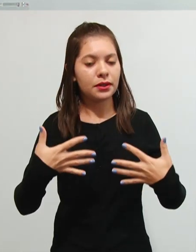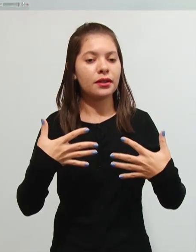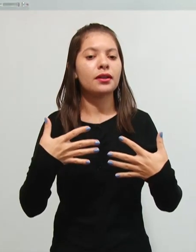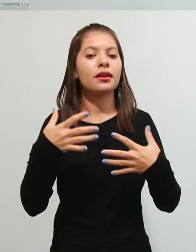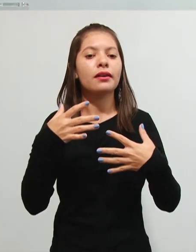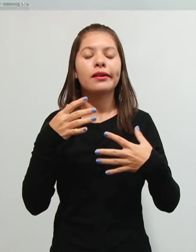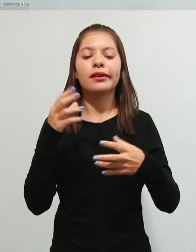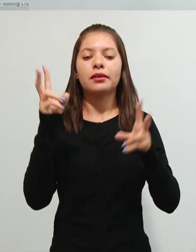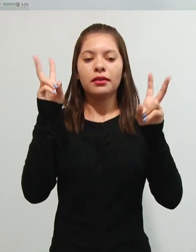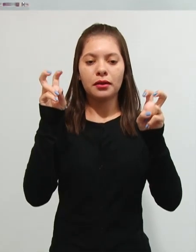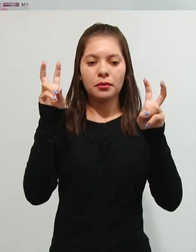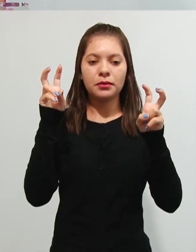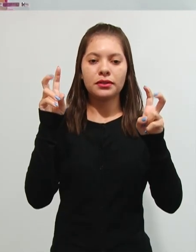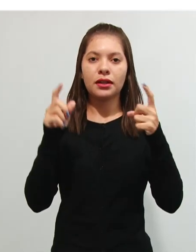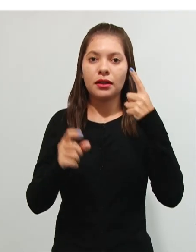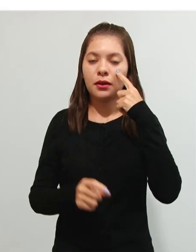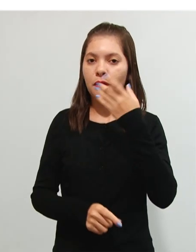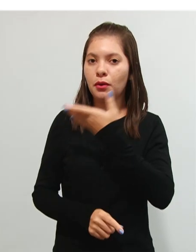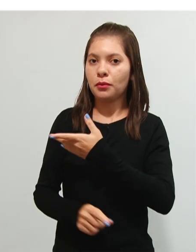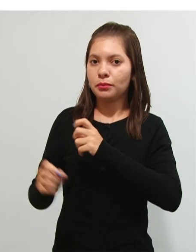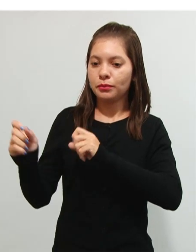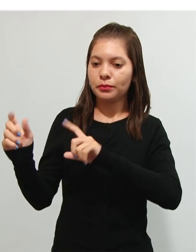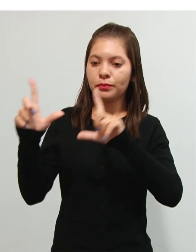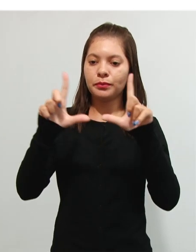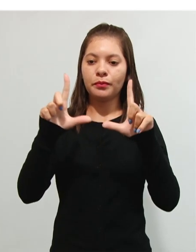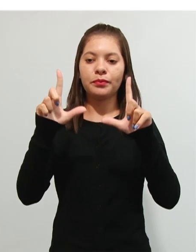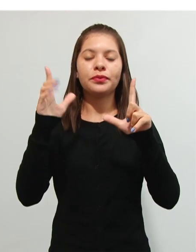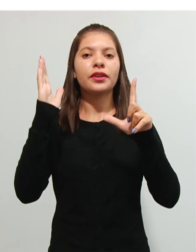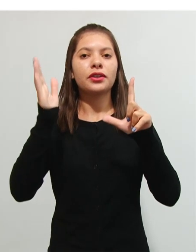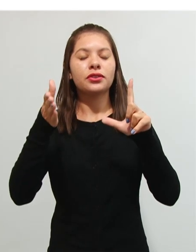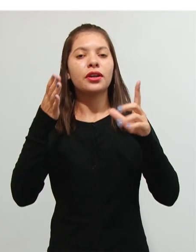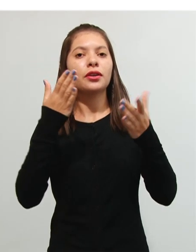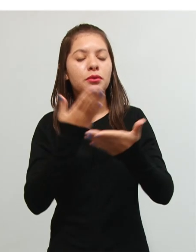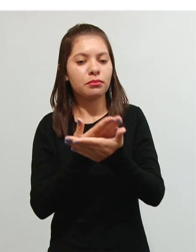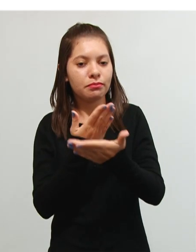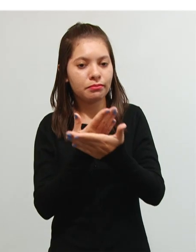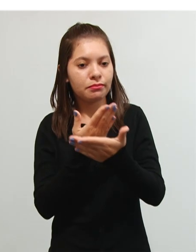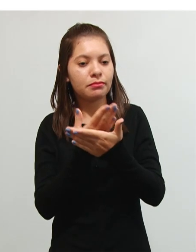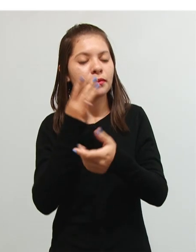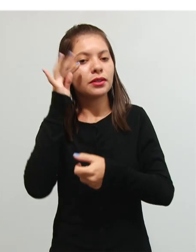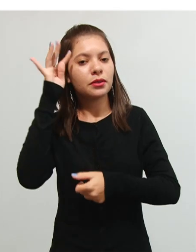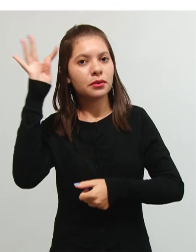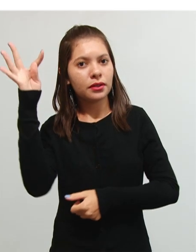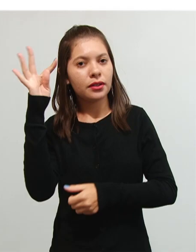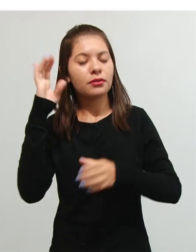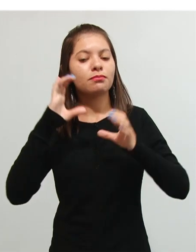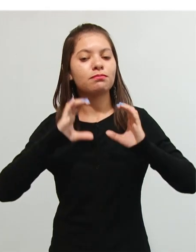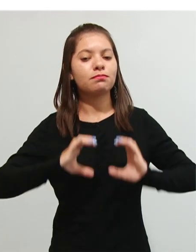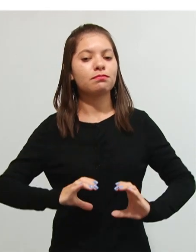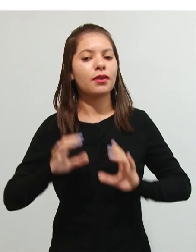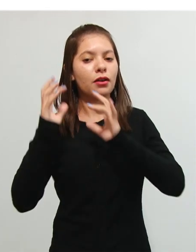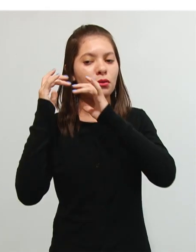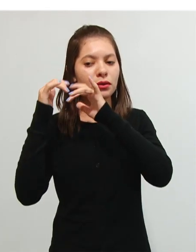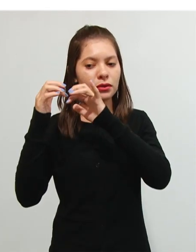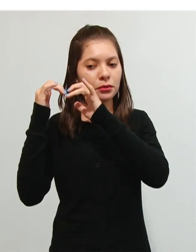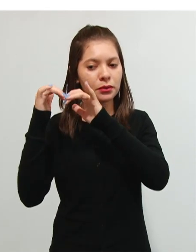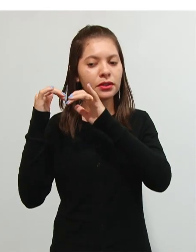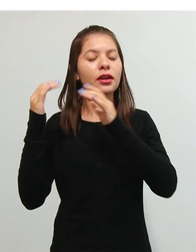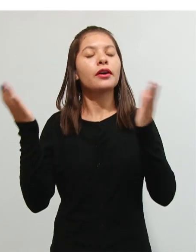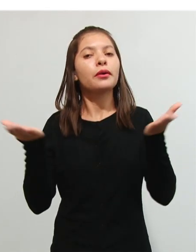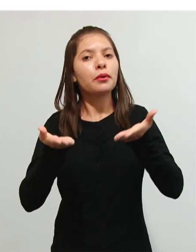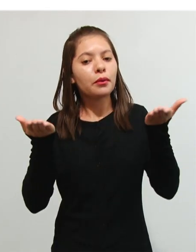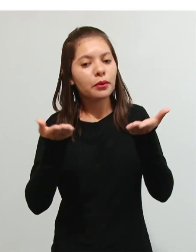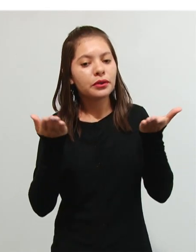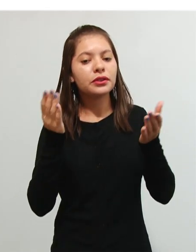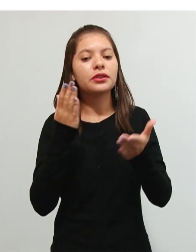agora. Aqui no nosso quadro, nós já estudamos as teorias comportamentalistas, as cognitivistas e hoje